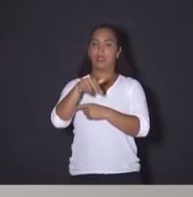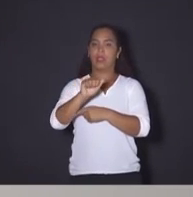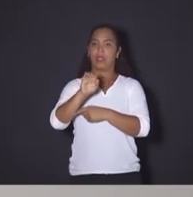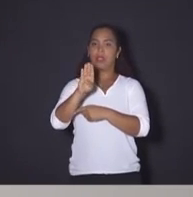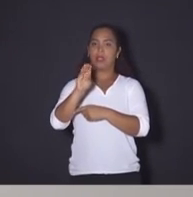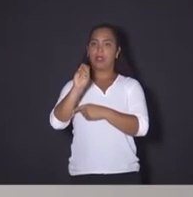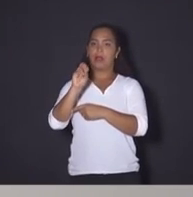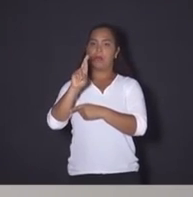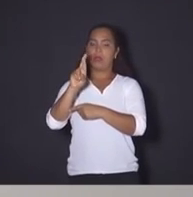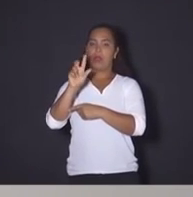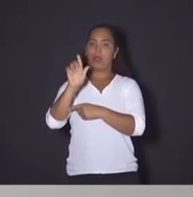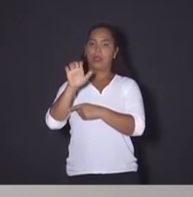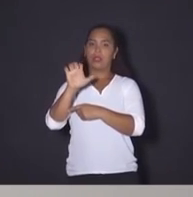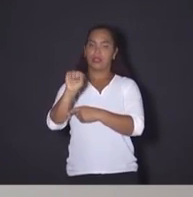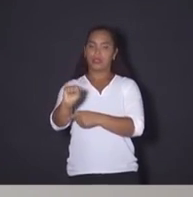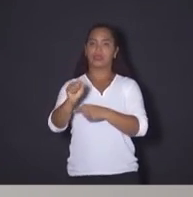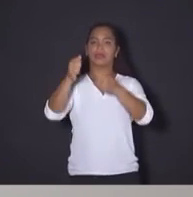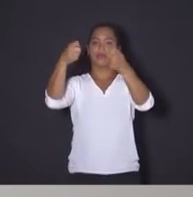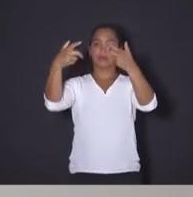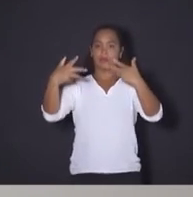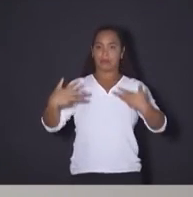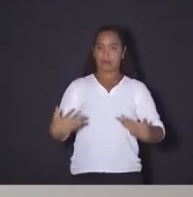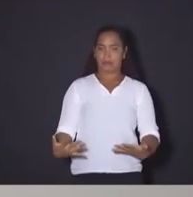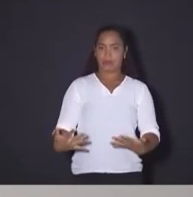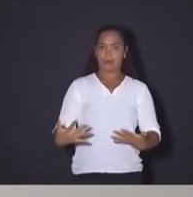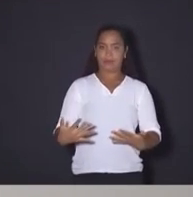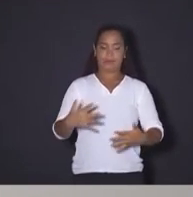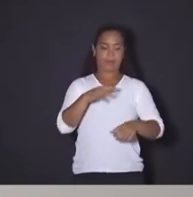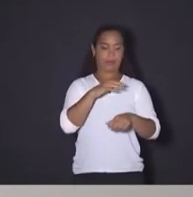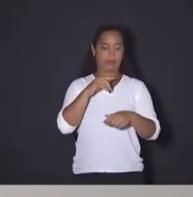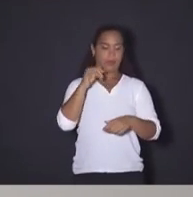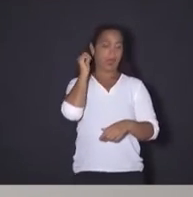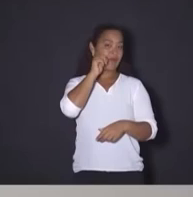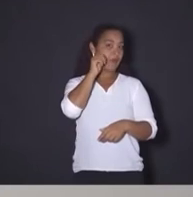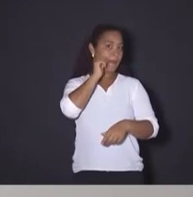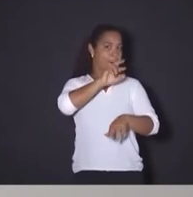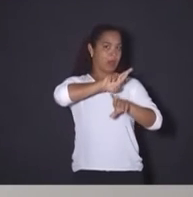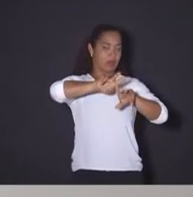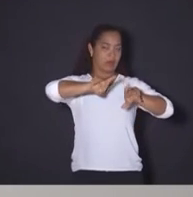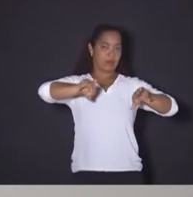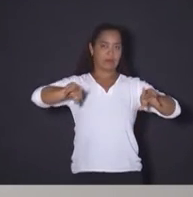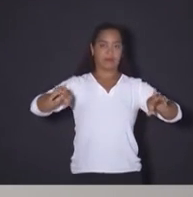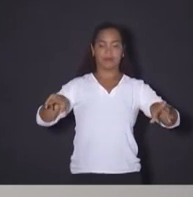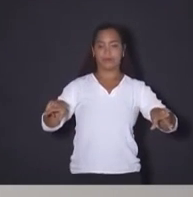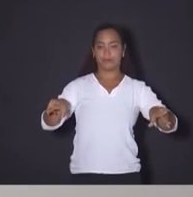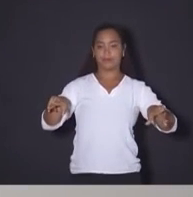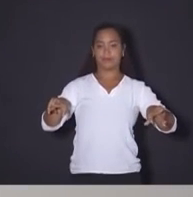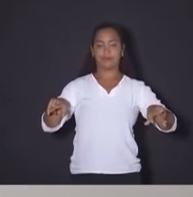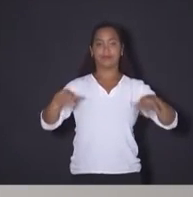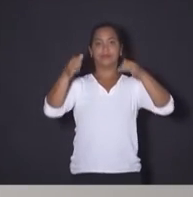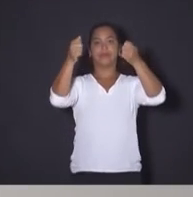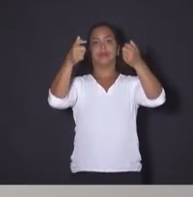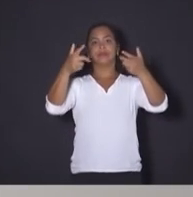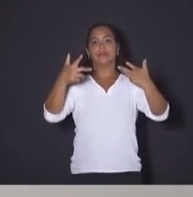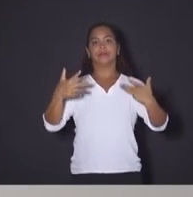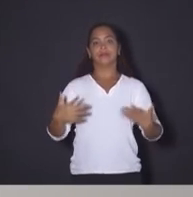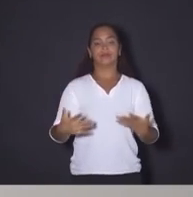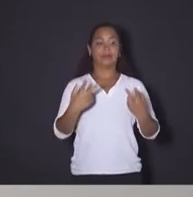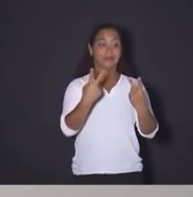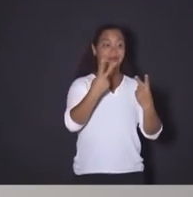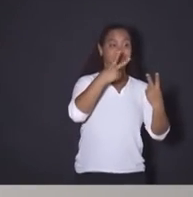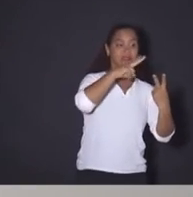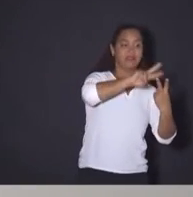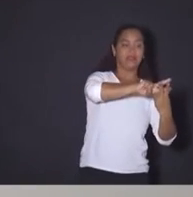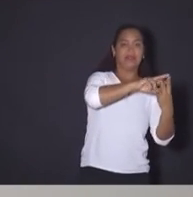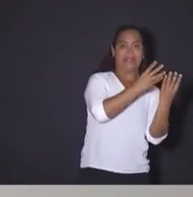partir da coleção feminismos plurais se coloca ao escrever sobre encarceramento